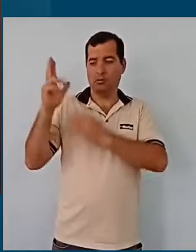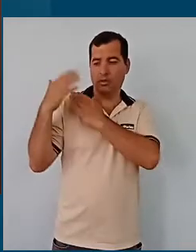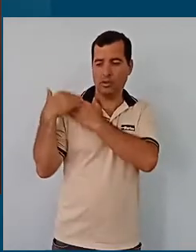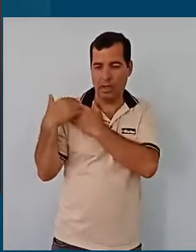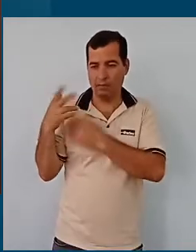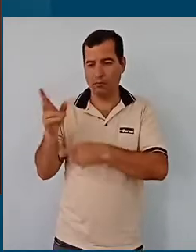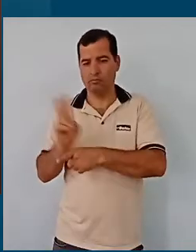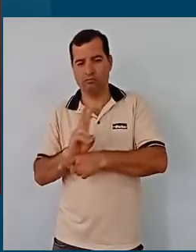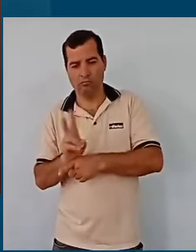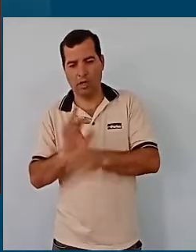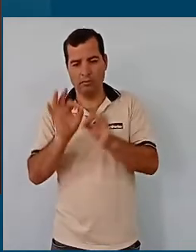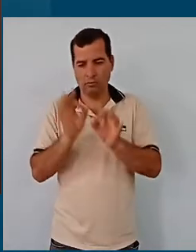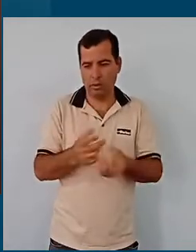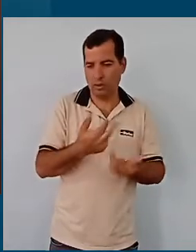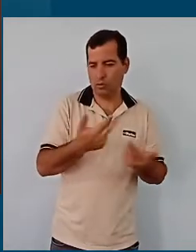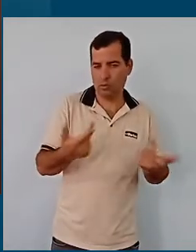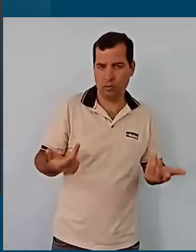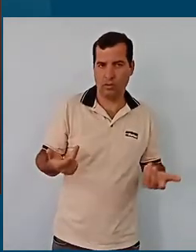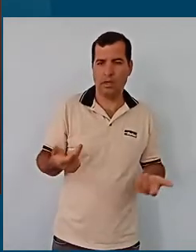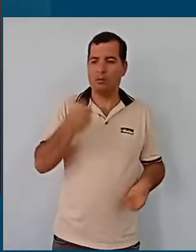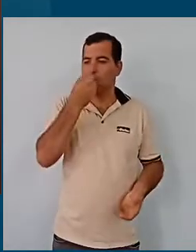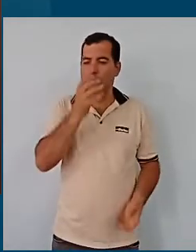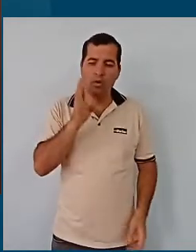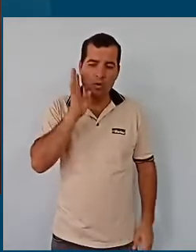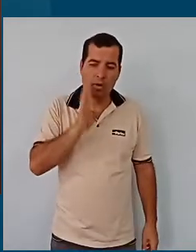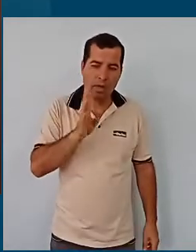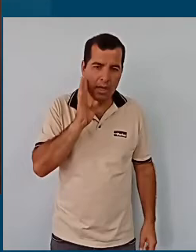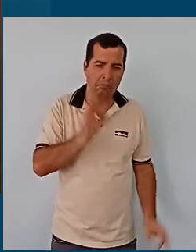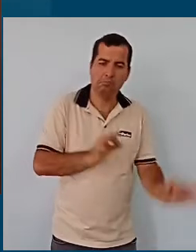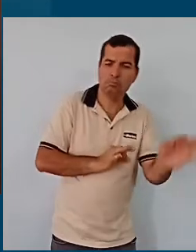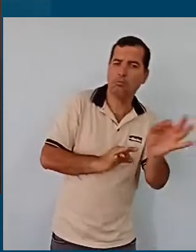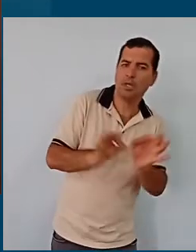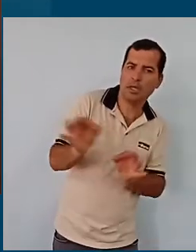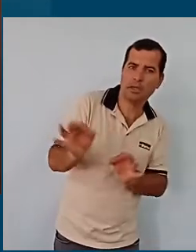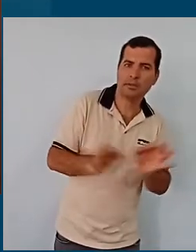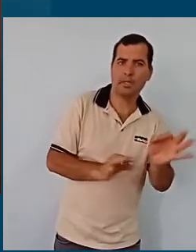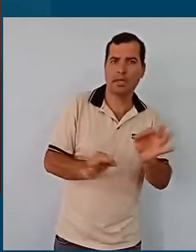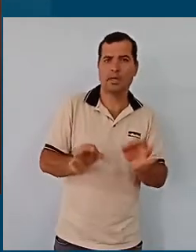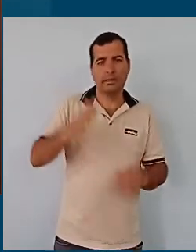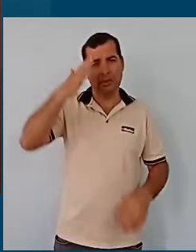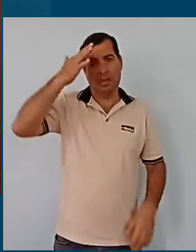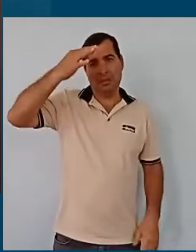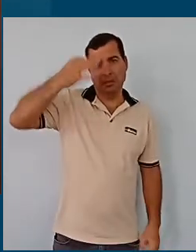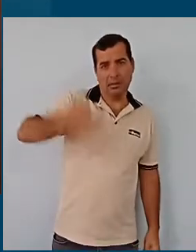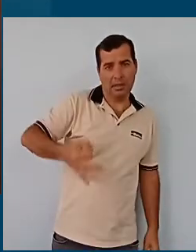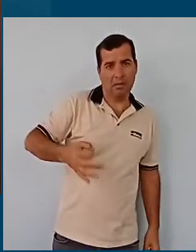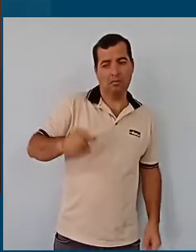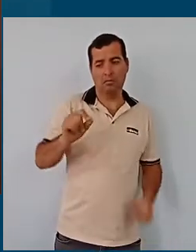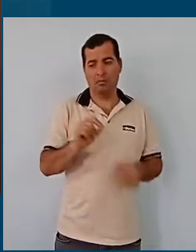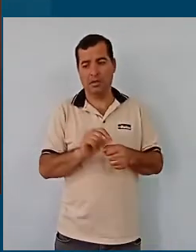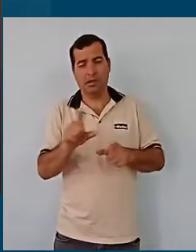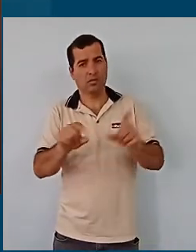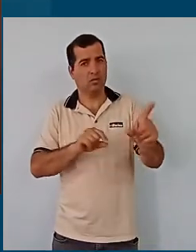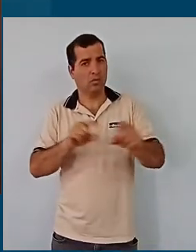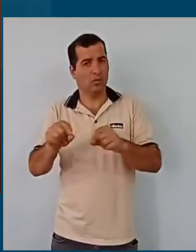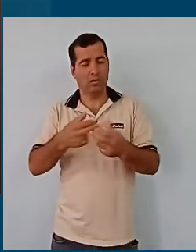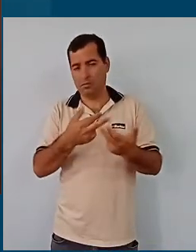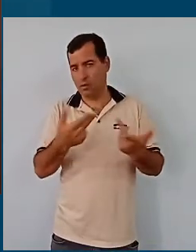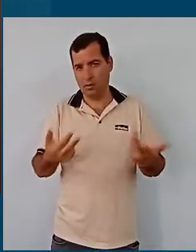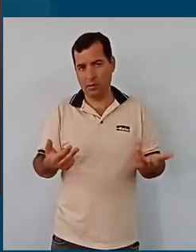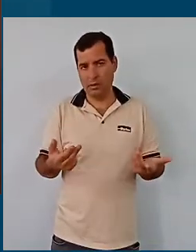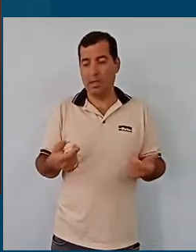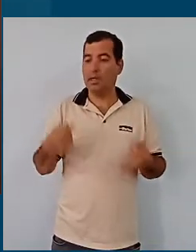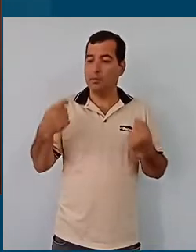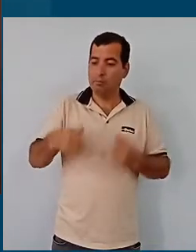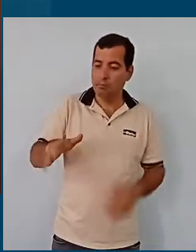que elas sejam generosas, que elas saibam planejar, que elas saibam tomar iniciativas, que elas saibam fazer escolhas, elas precisam